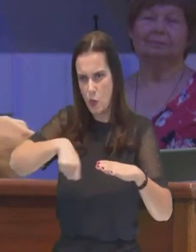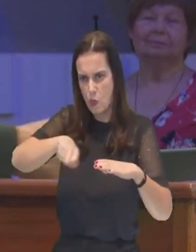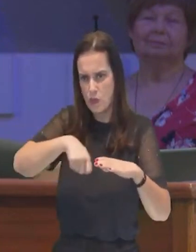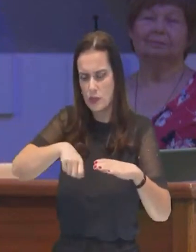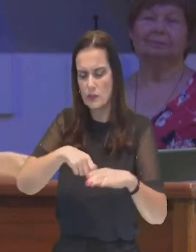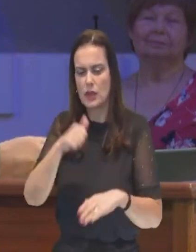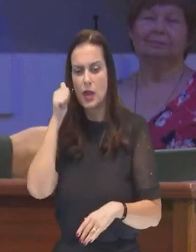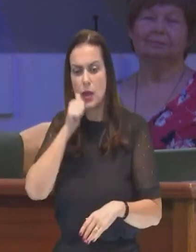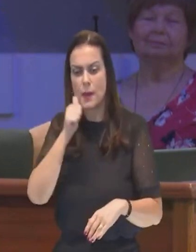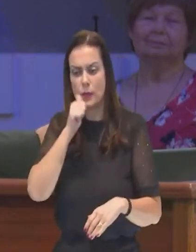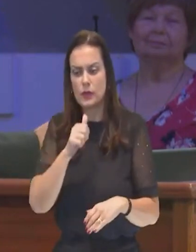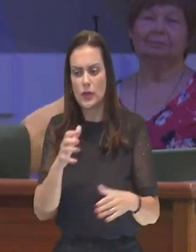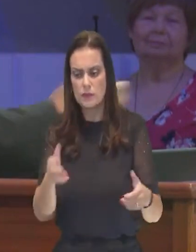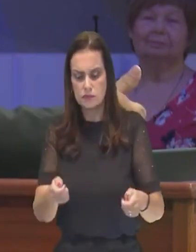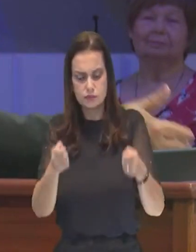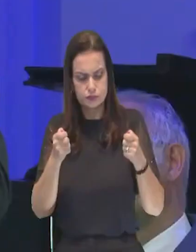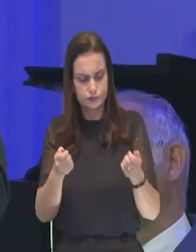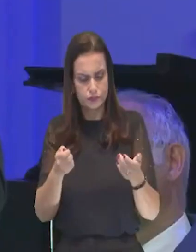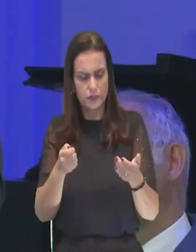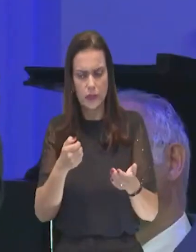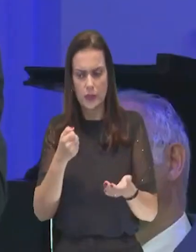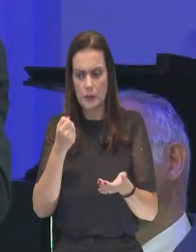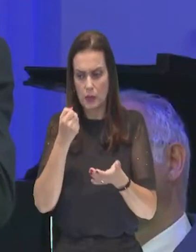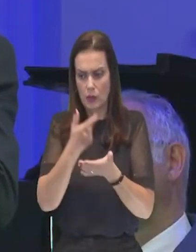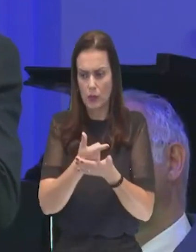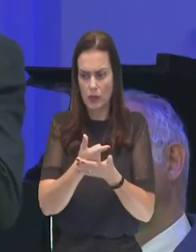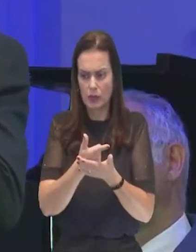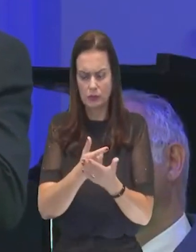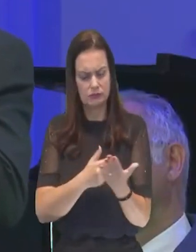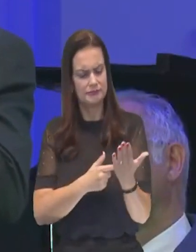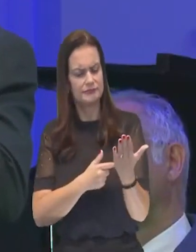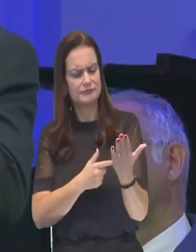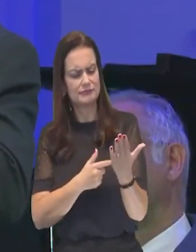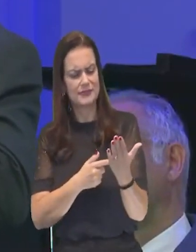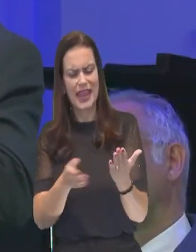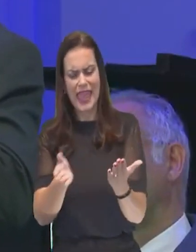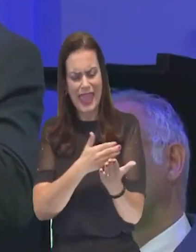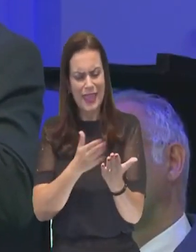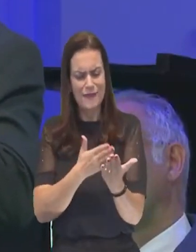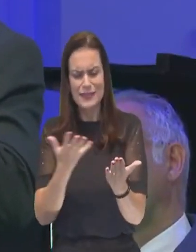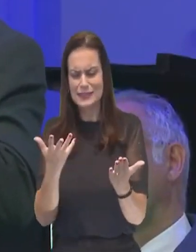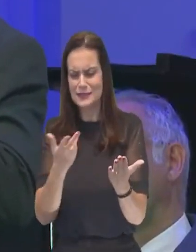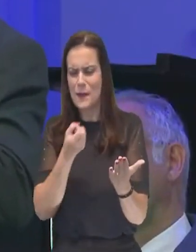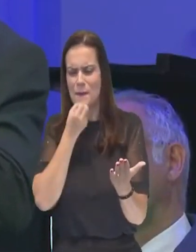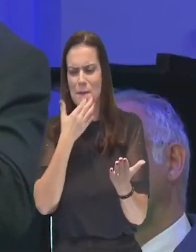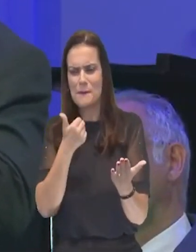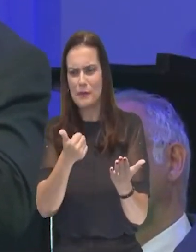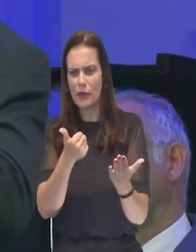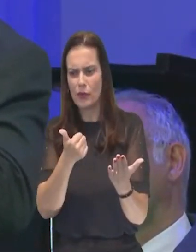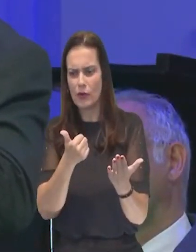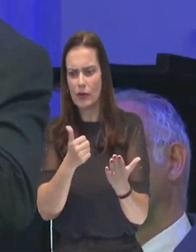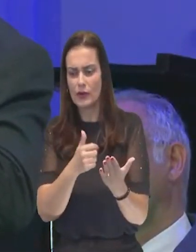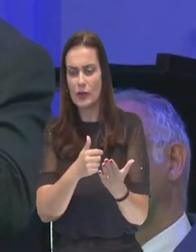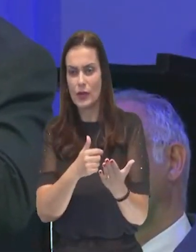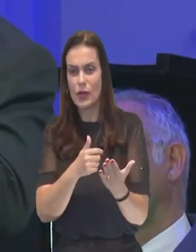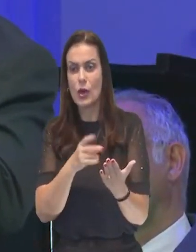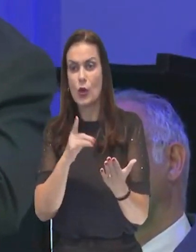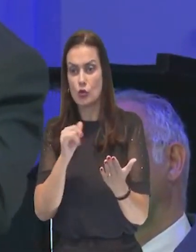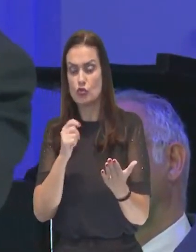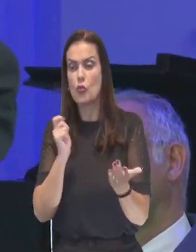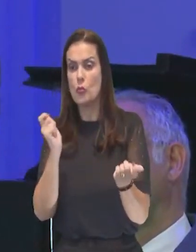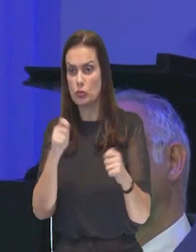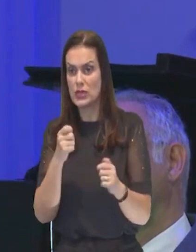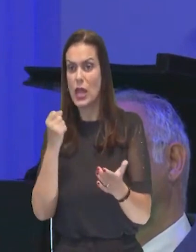do caixa, quando recebeu, foi cobrar a revista e disse assim, nossa, essa revista é maravilhosa, assim que eu puder eu vou comprar